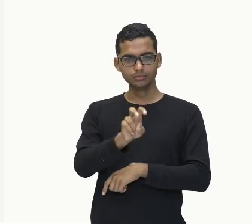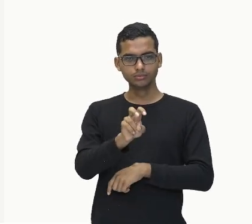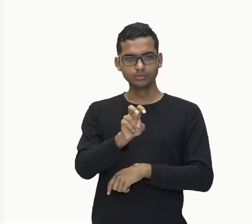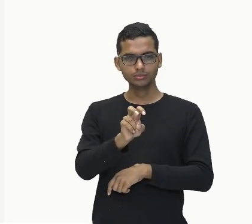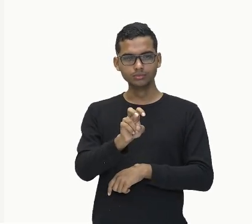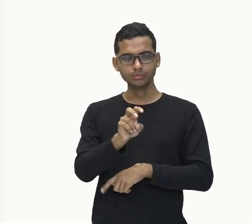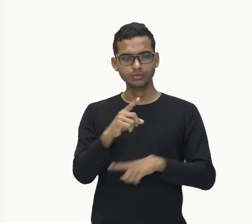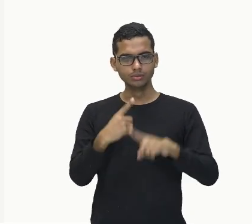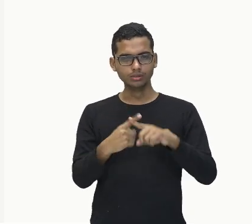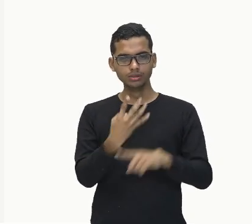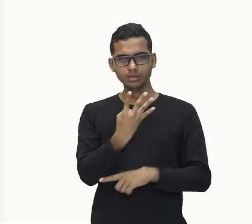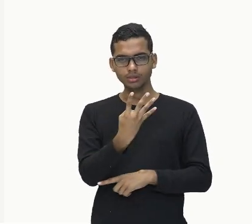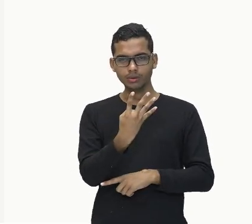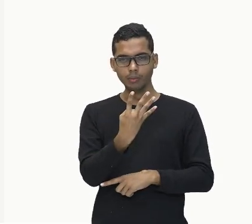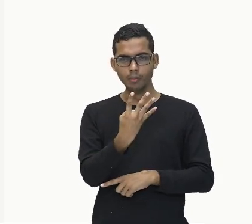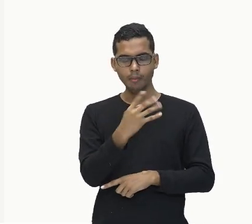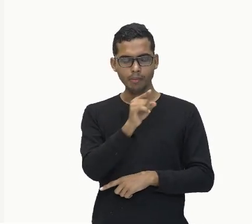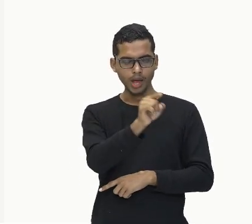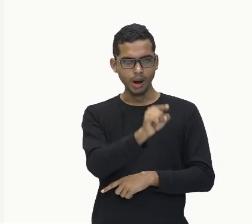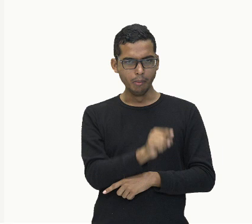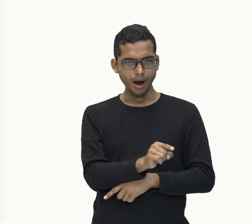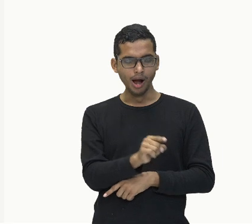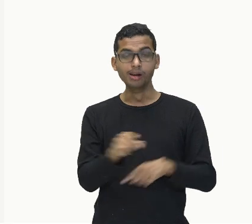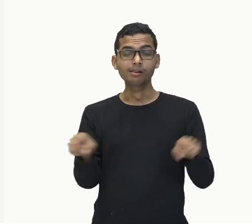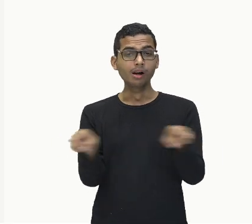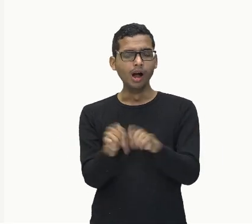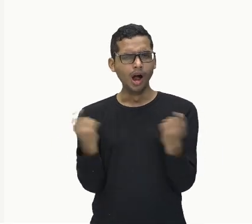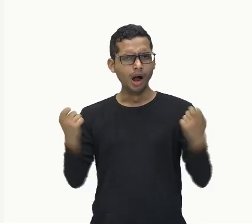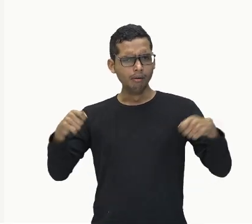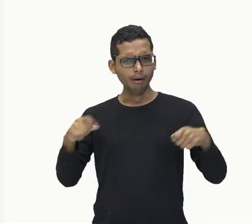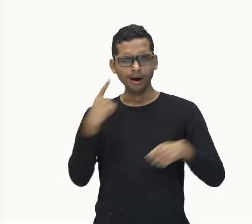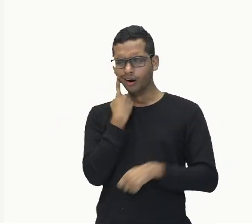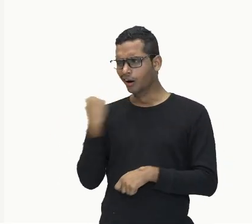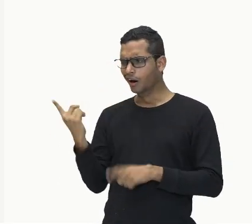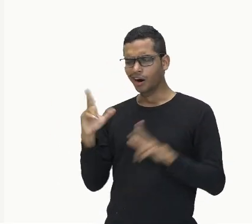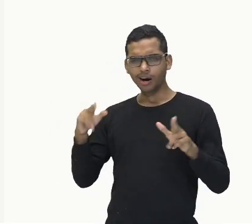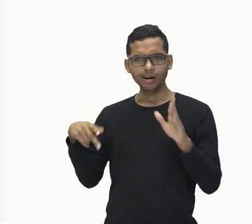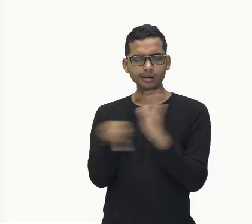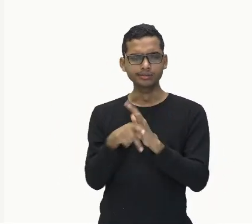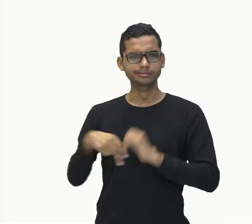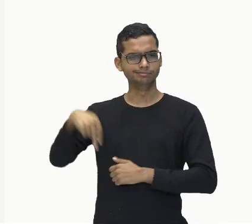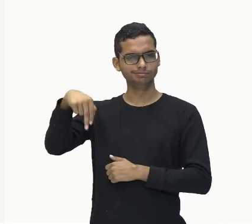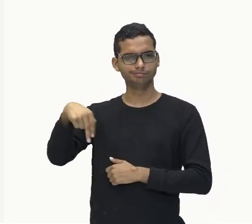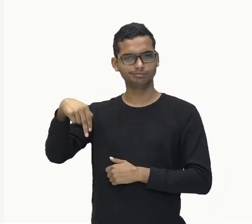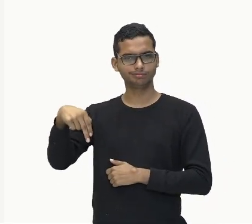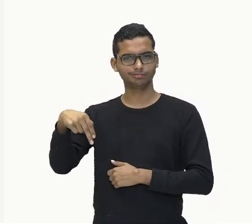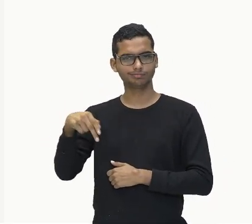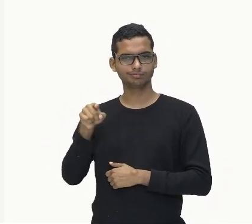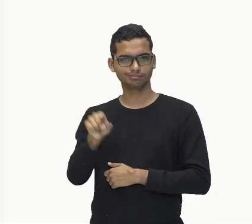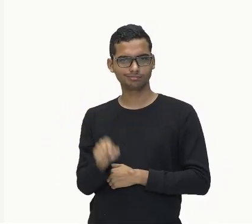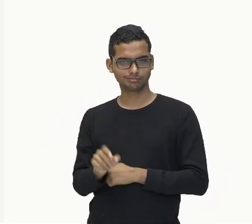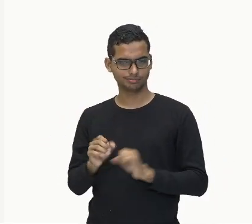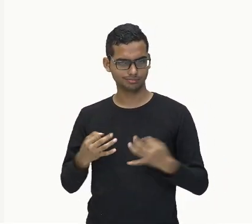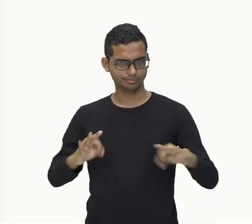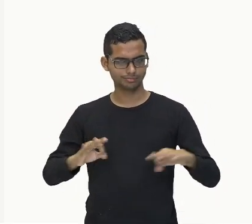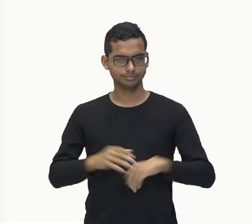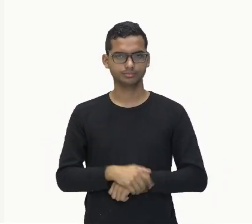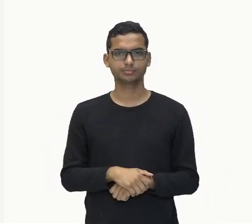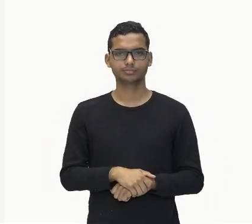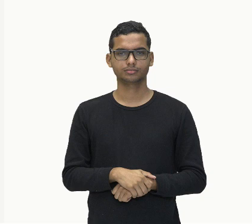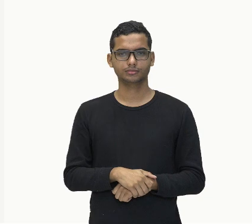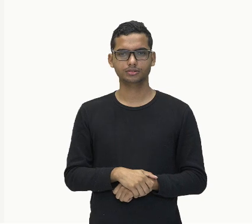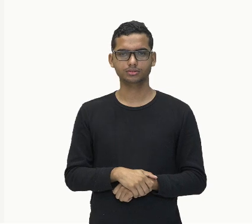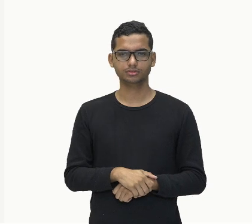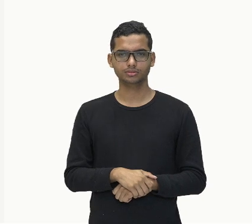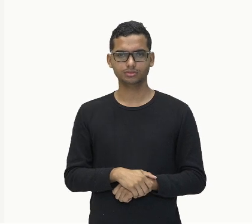5 vezes 4 fatorial, a gente pode fazer o mesmo aqui com o n fatorial. Então, a gente vai ter o quê?